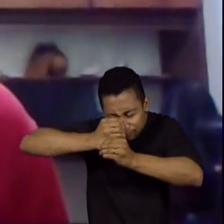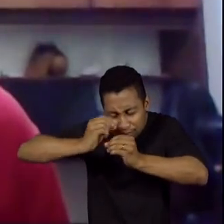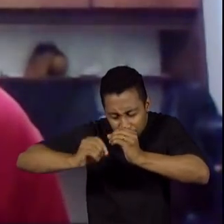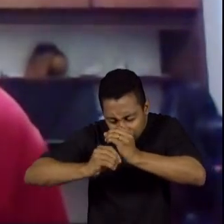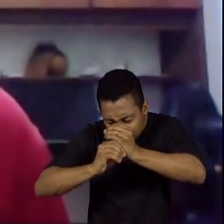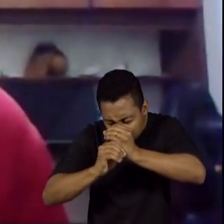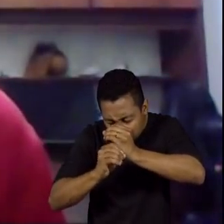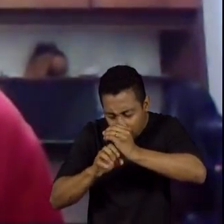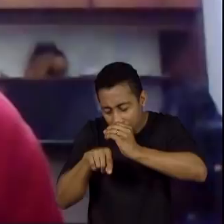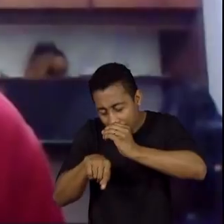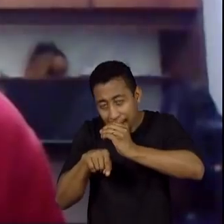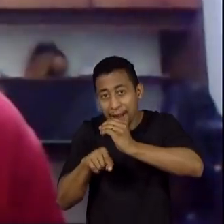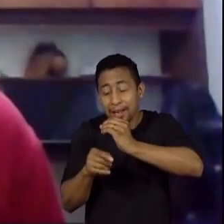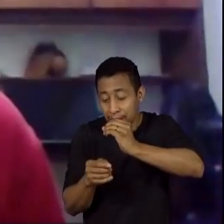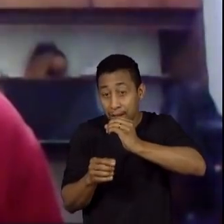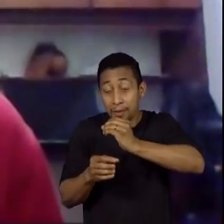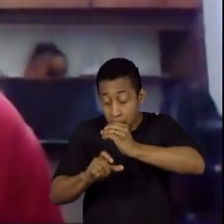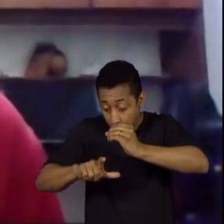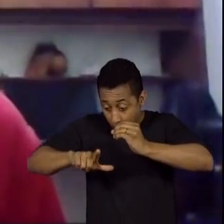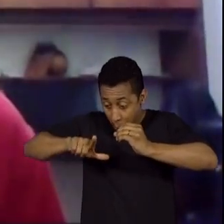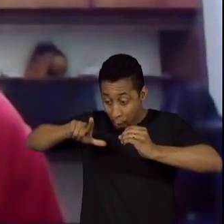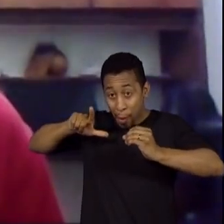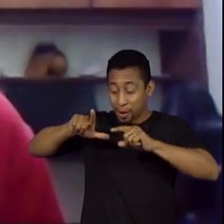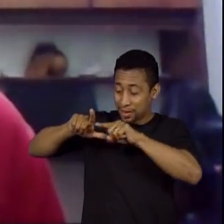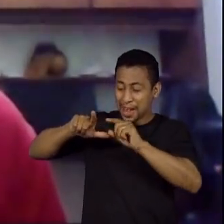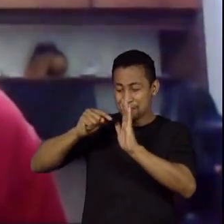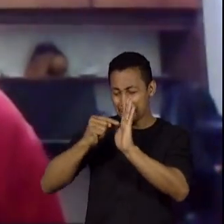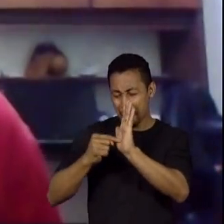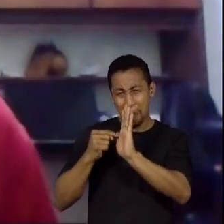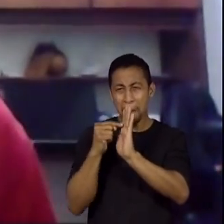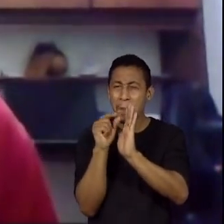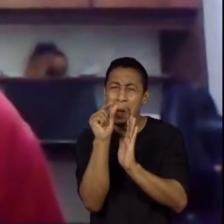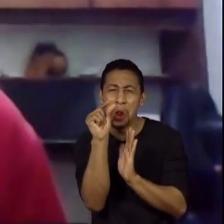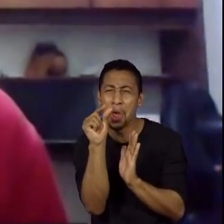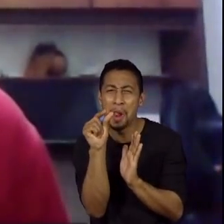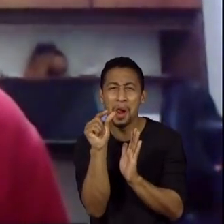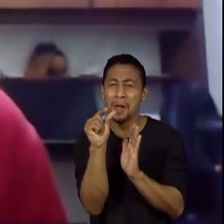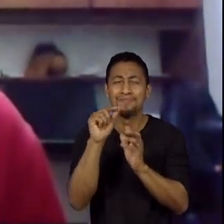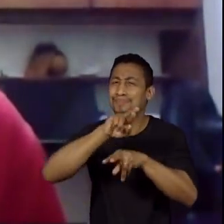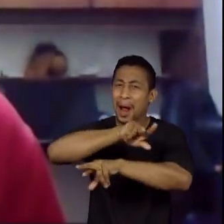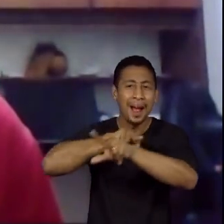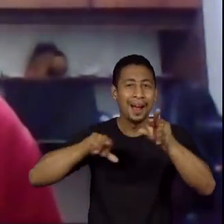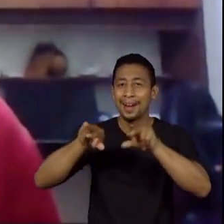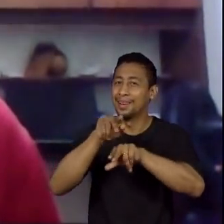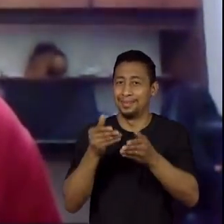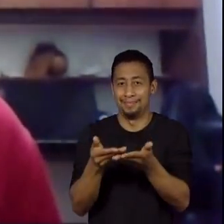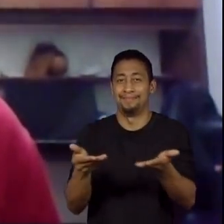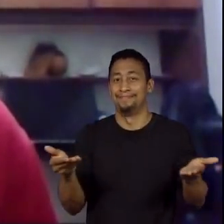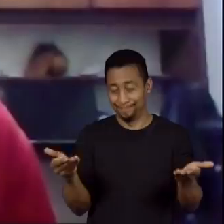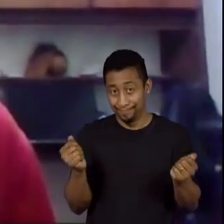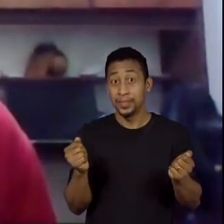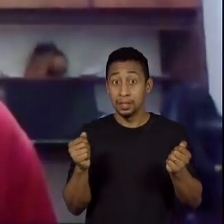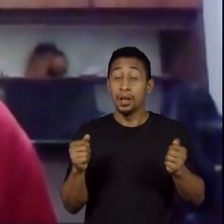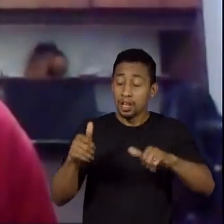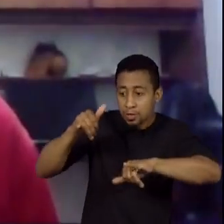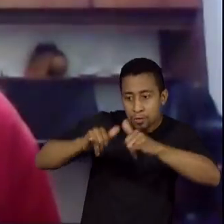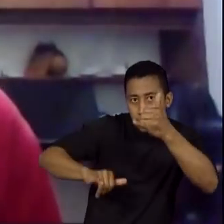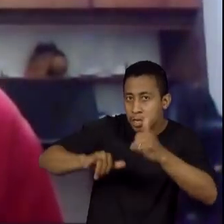de tantas bactérias que nós temos no nosso cotidiano. Então, o maior laboratório da astrobiologia é a própria